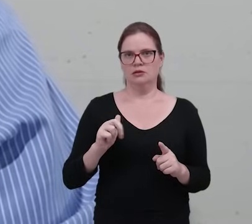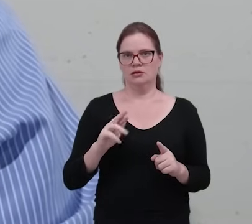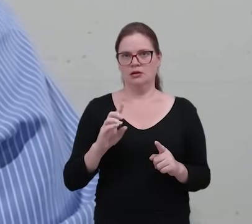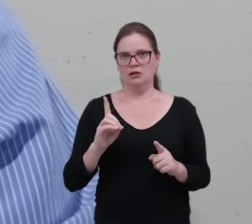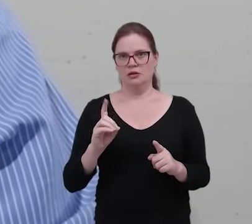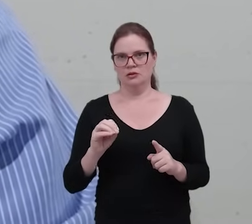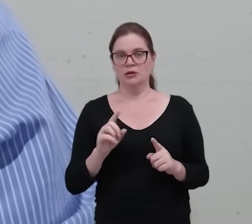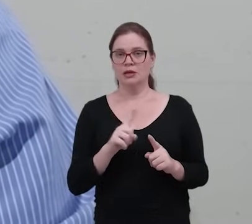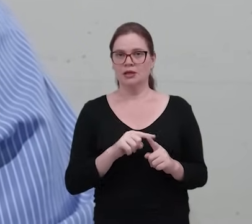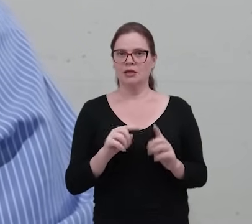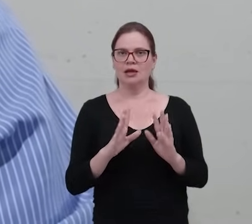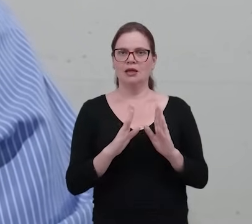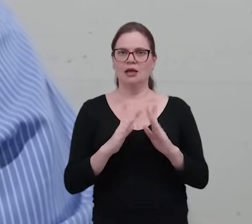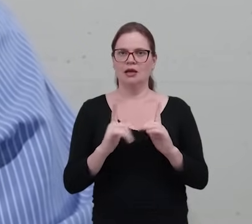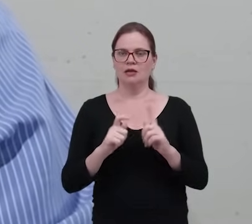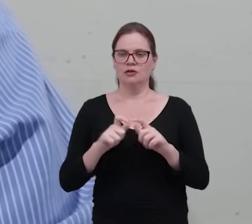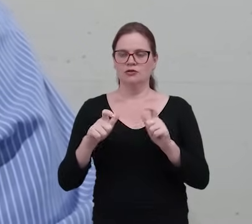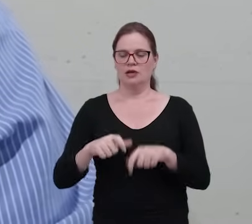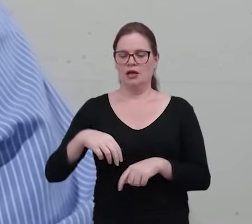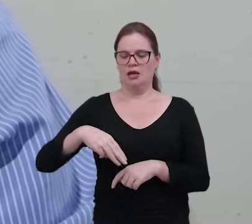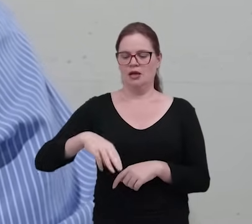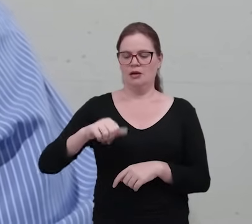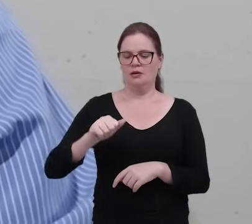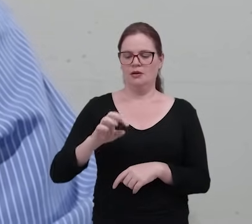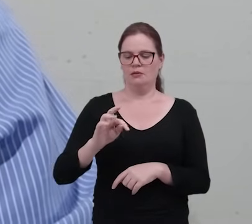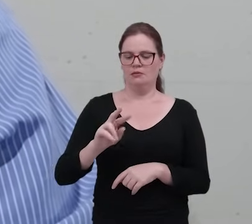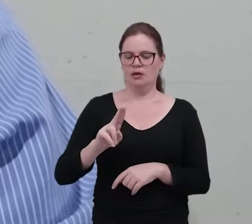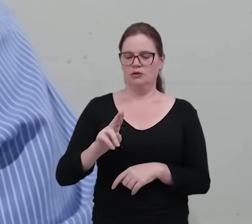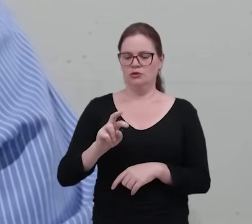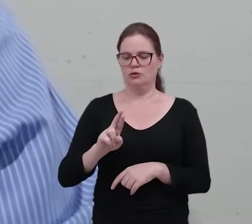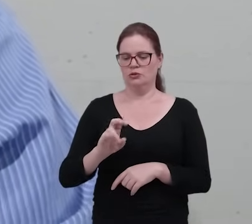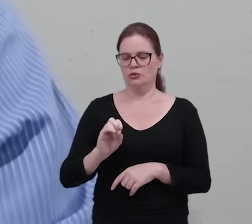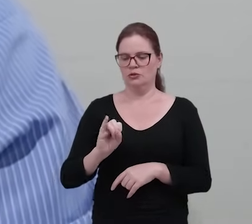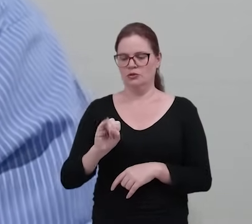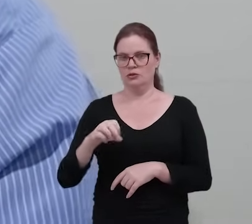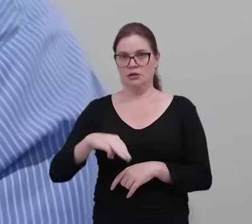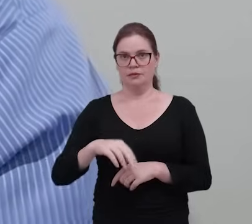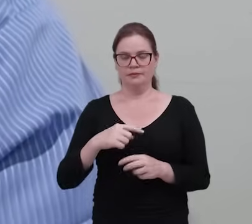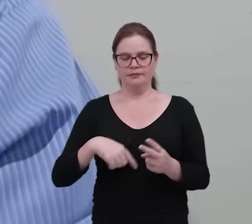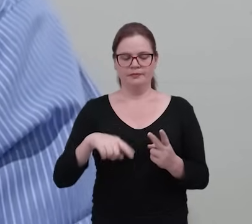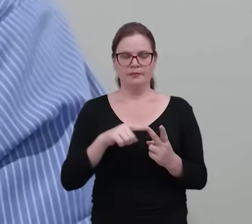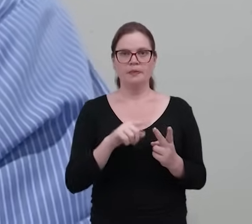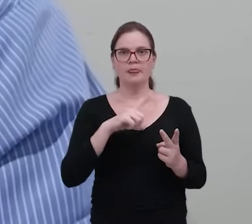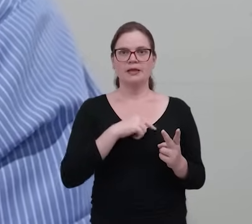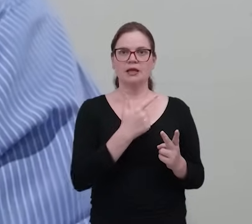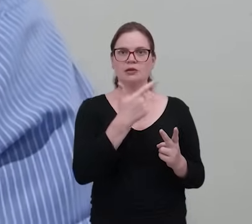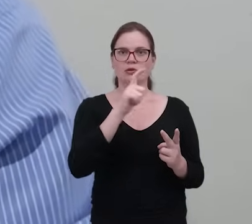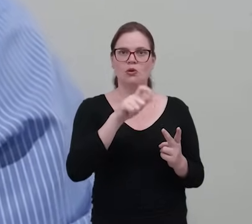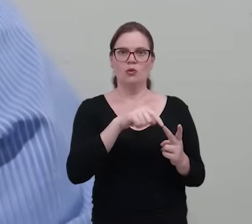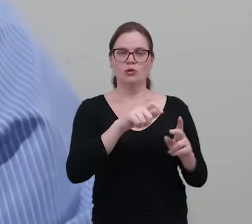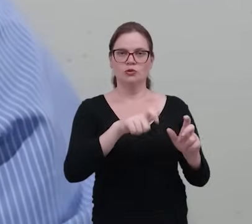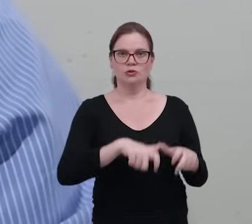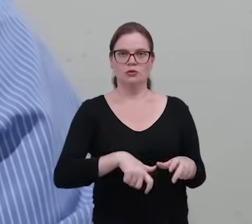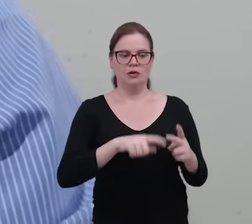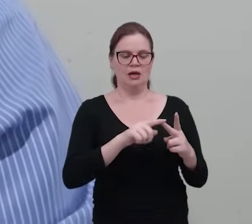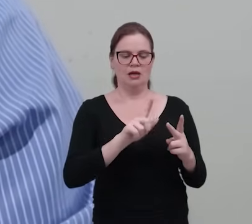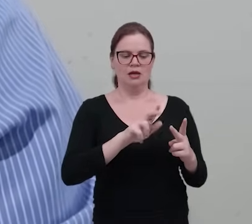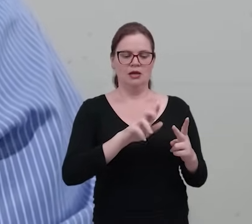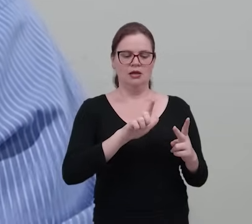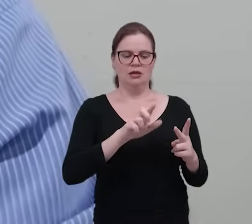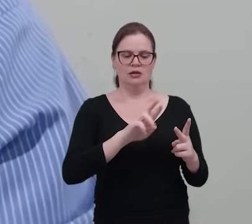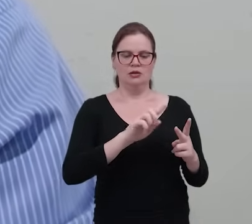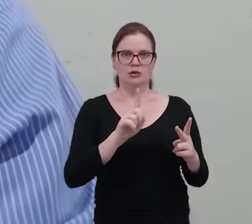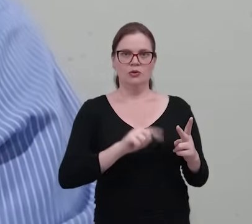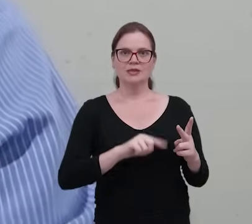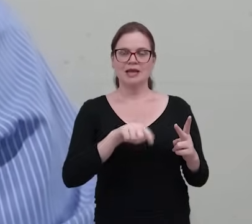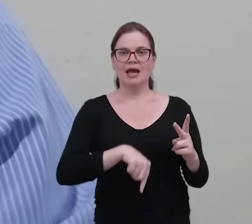em Maturim, e a igreja do pastor Luiz, num povoado próximo, que chama Tucupita.